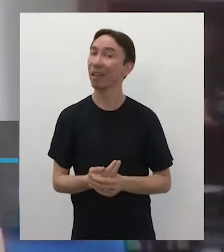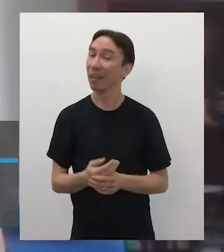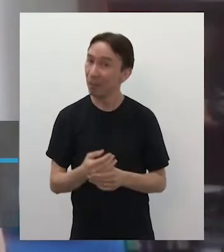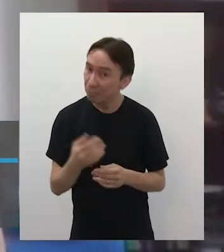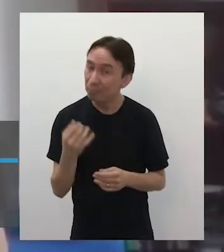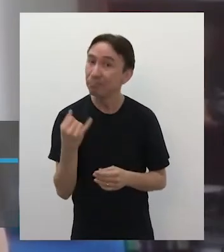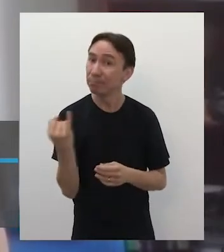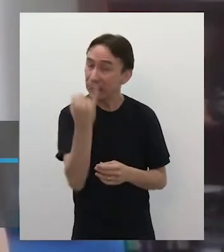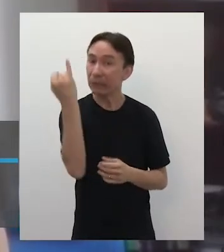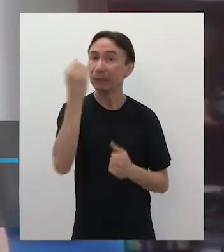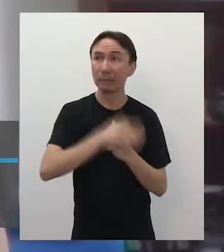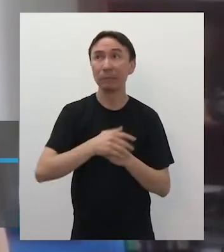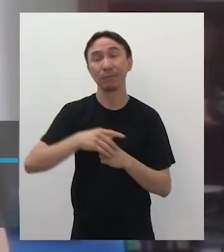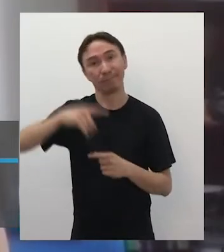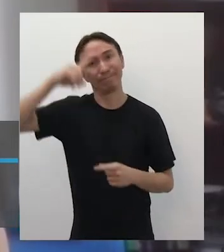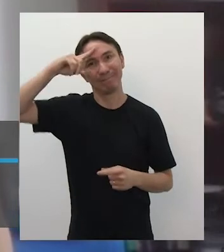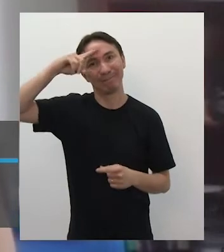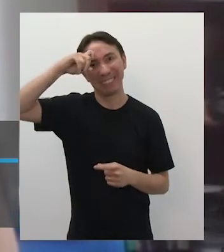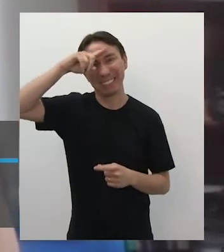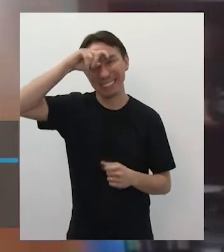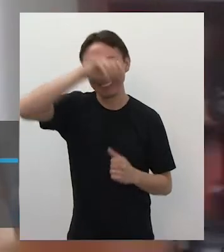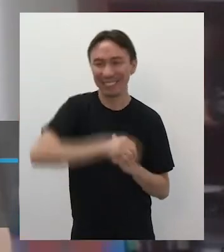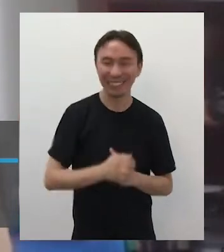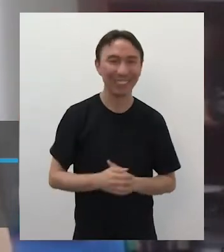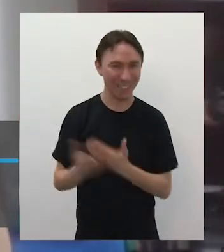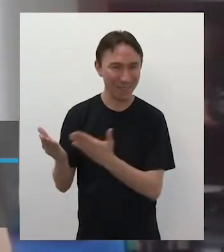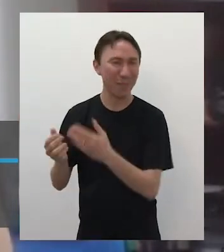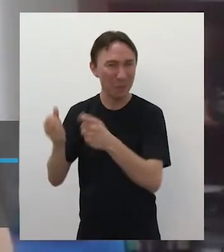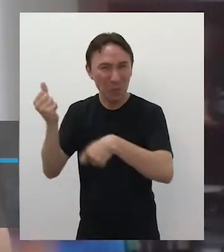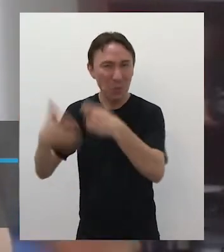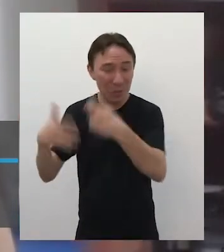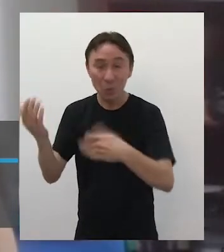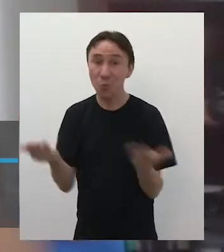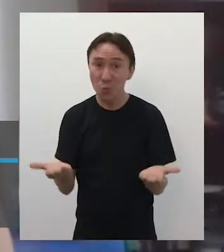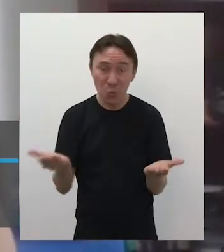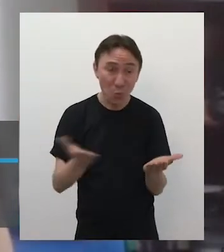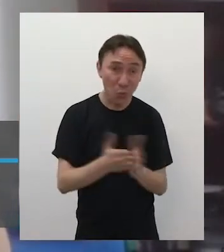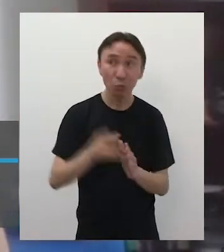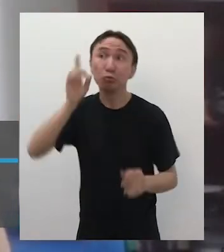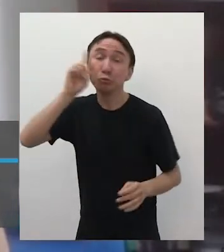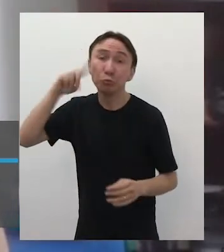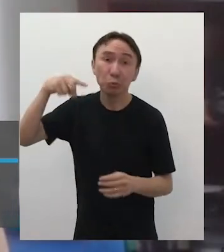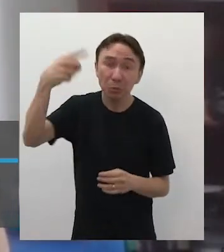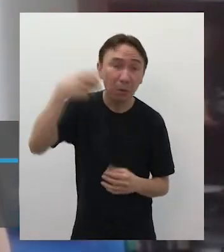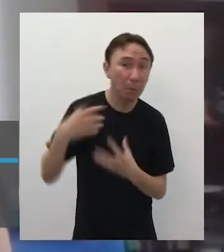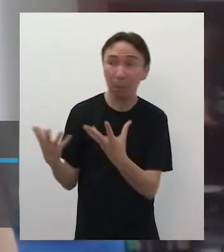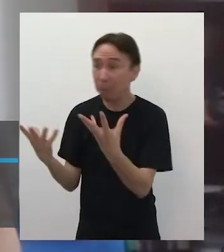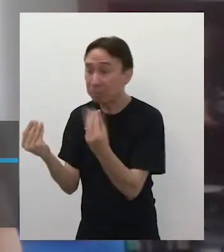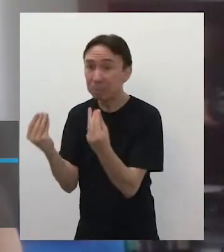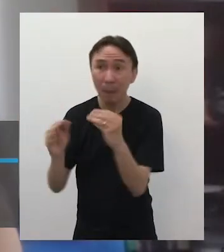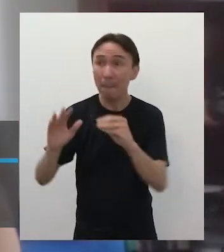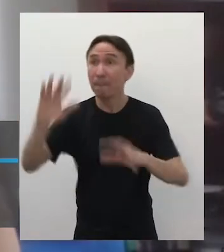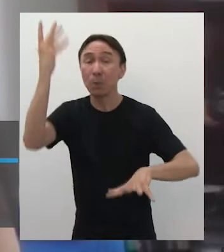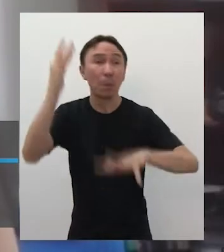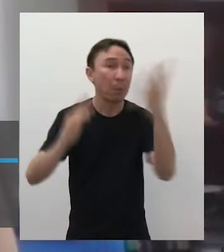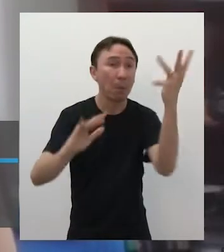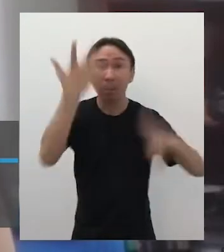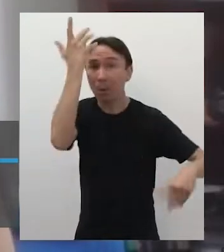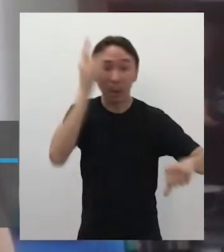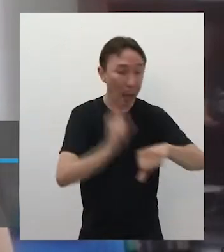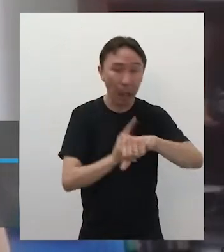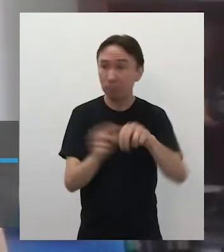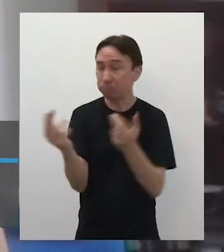para focar, a gente tem que despriorizar outras coisas, né, e olhar só para aquilo, prestar atenção, se concentrar